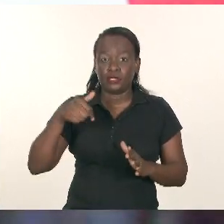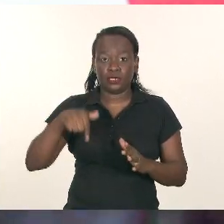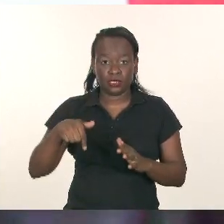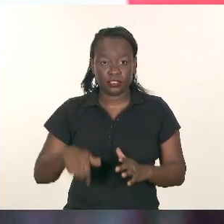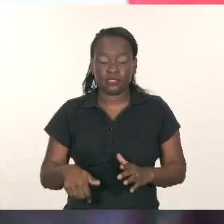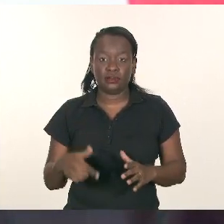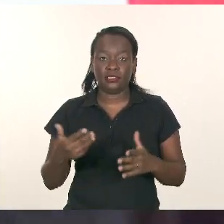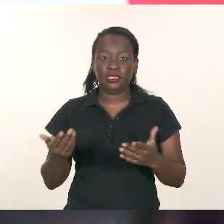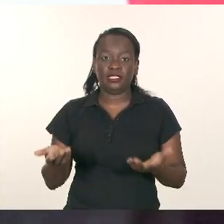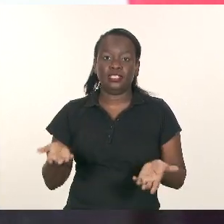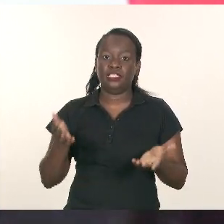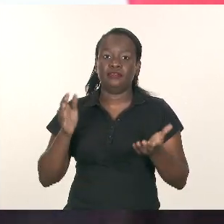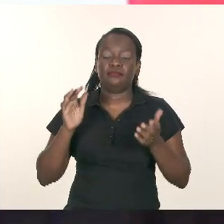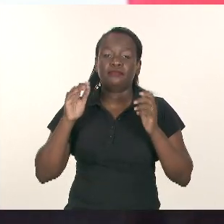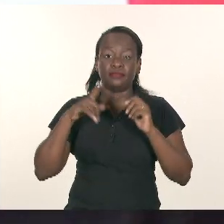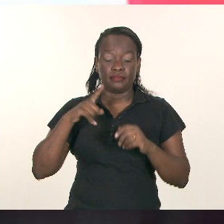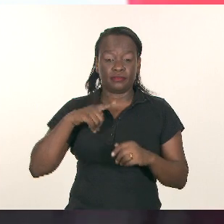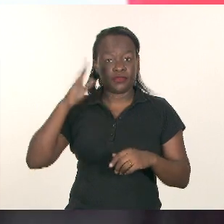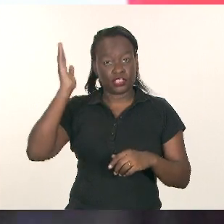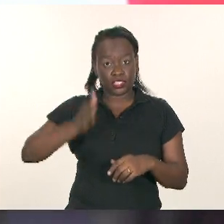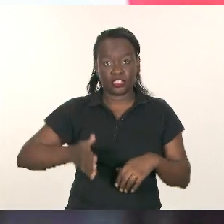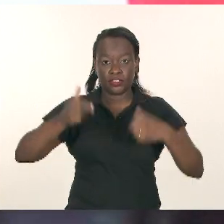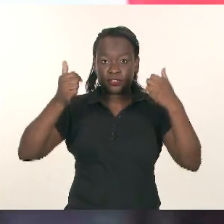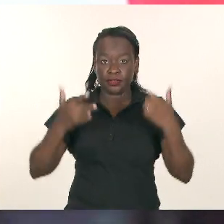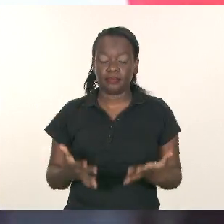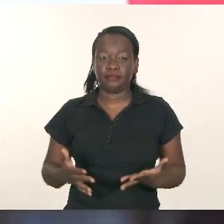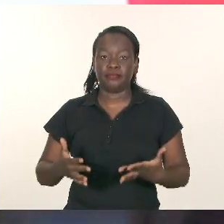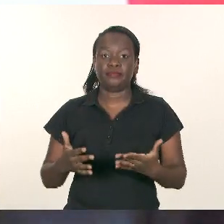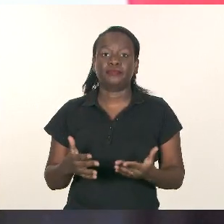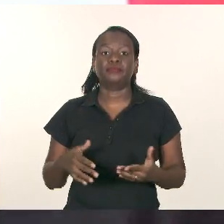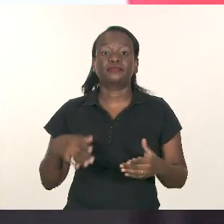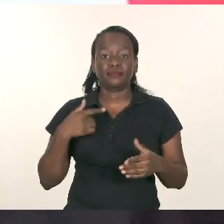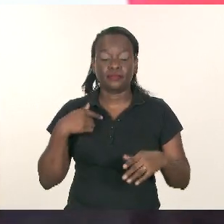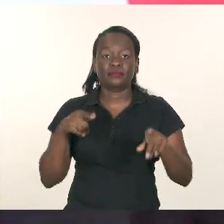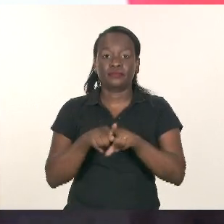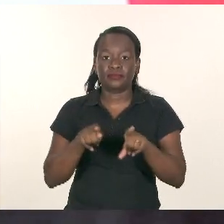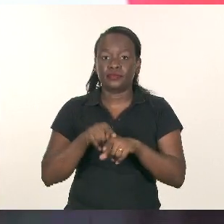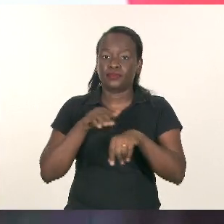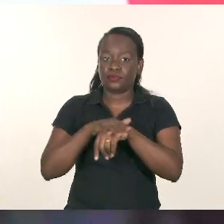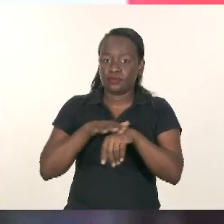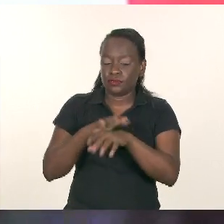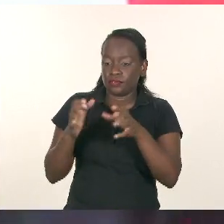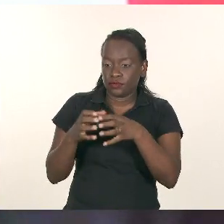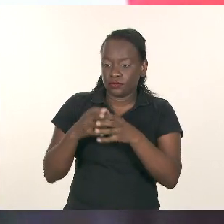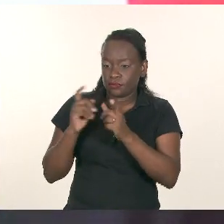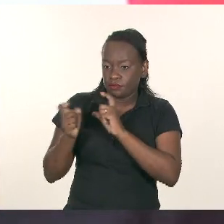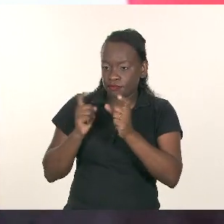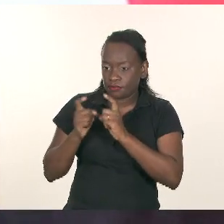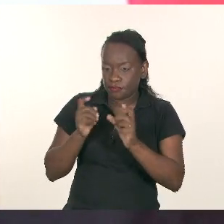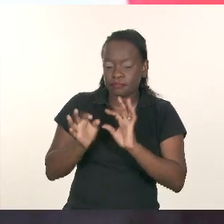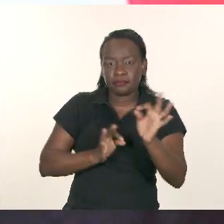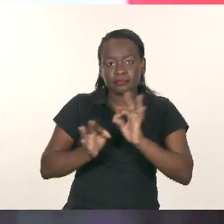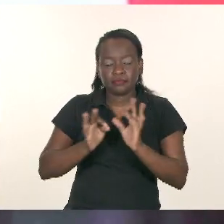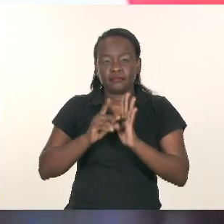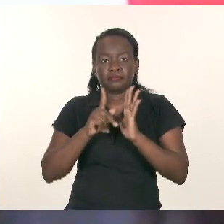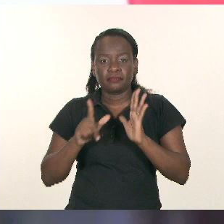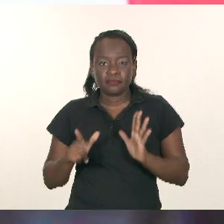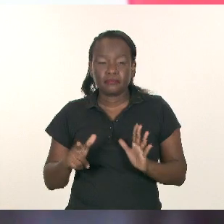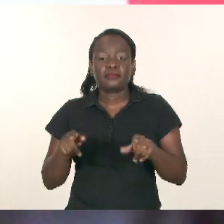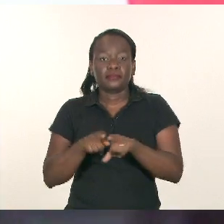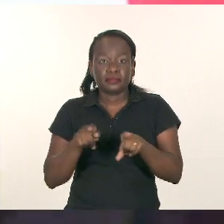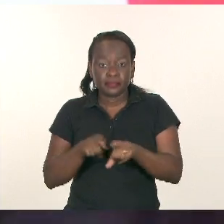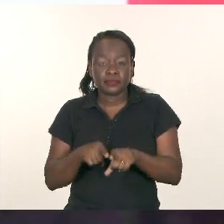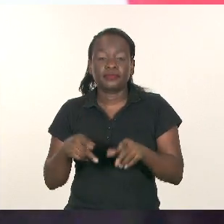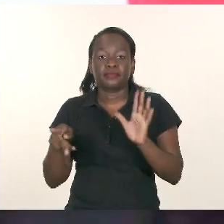que lida diretamente com essa questão, eu até conversei com a minha assessoria, a gente estava elaborando um projeto também